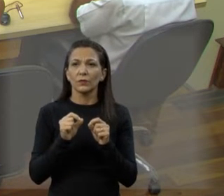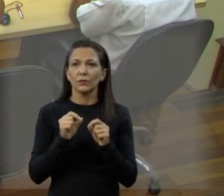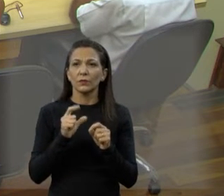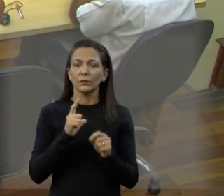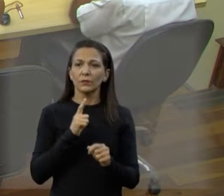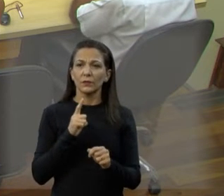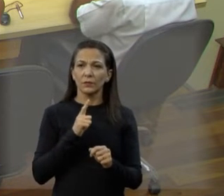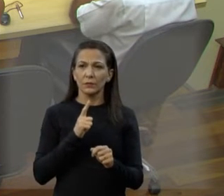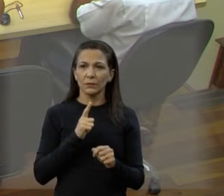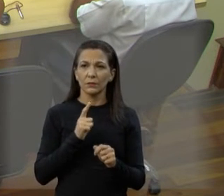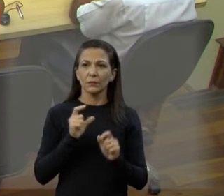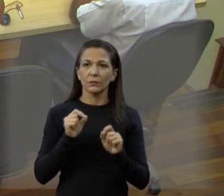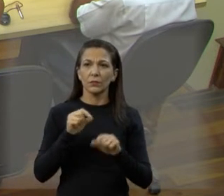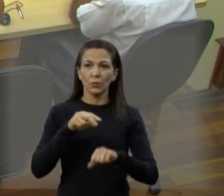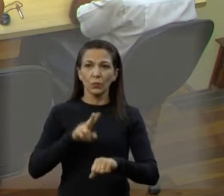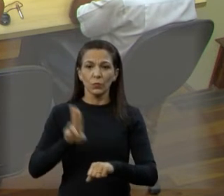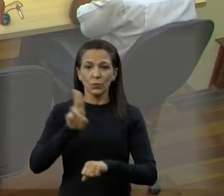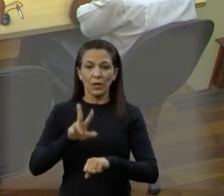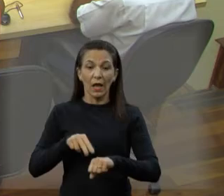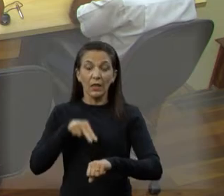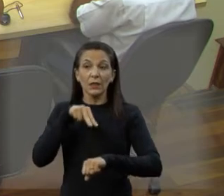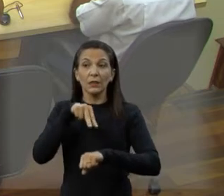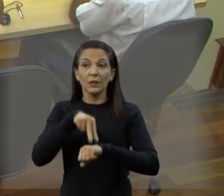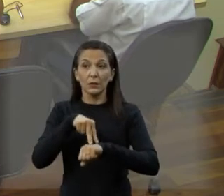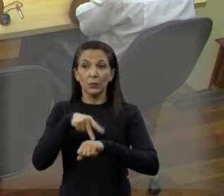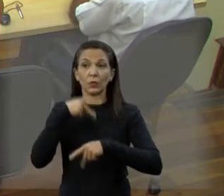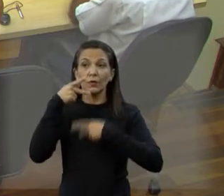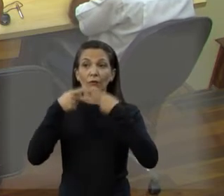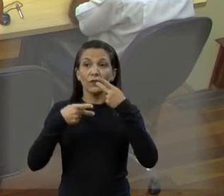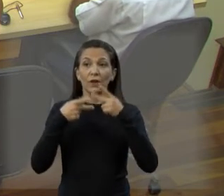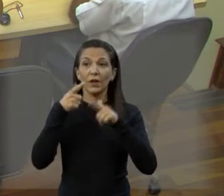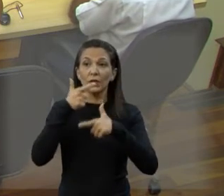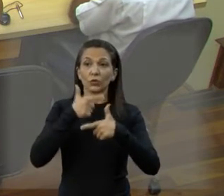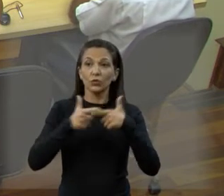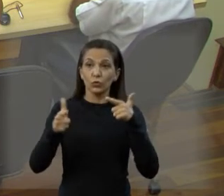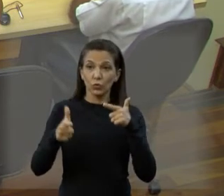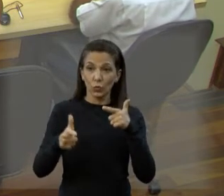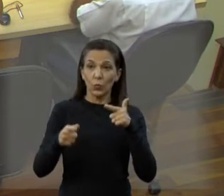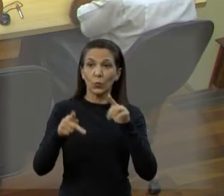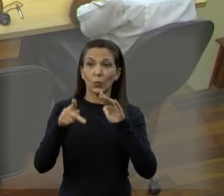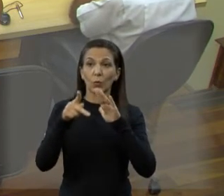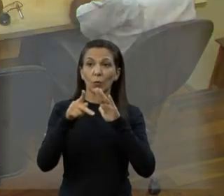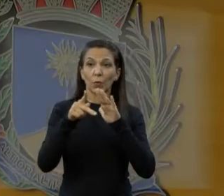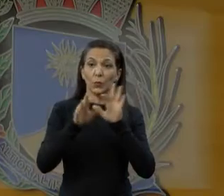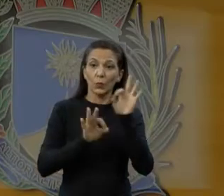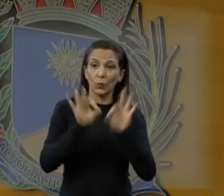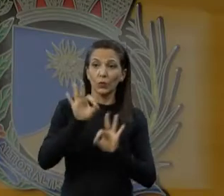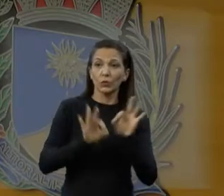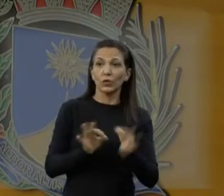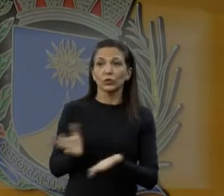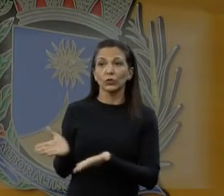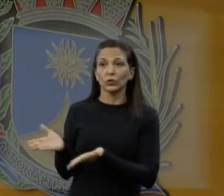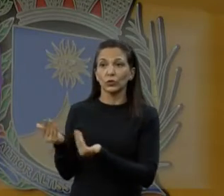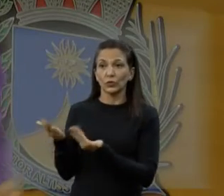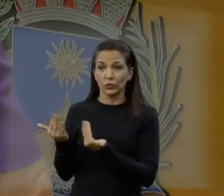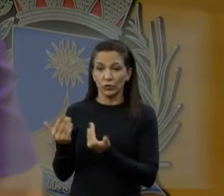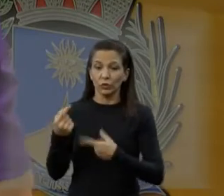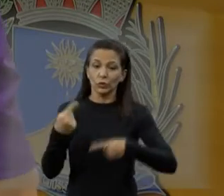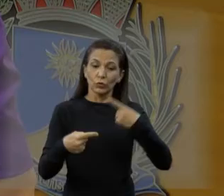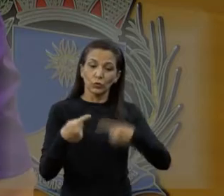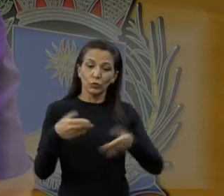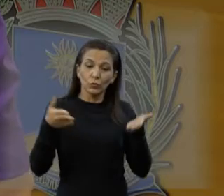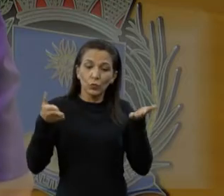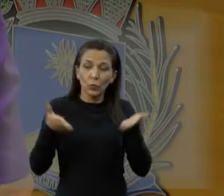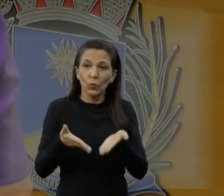perdão para poder usar a Tribuna Popular e falar um pouco sobre o plano Municipal de juventude que hoje estará sendo